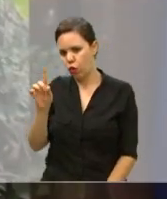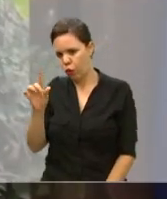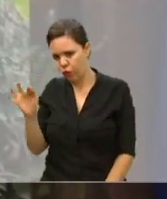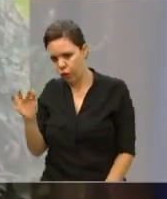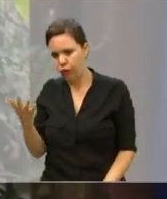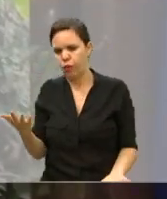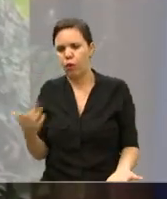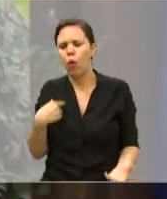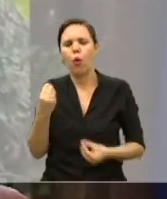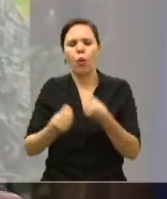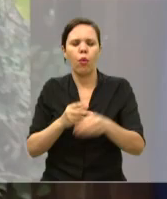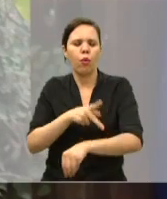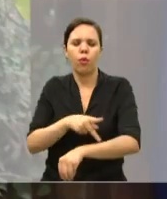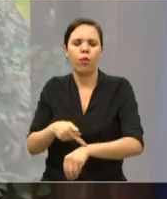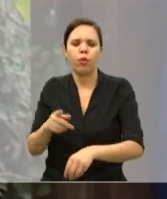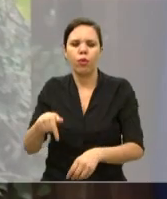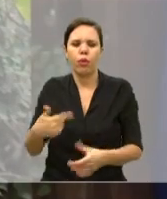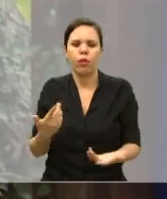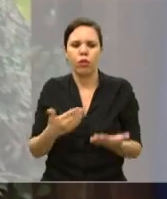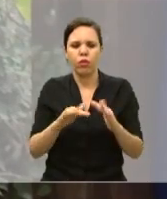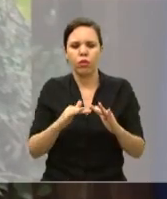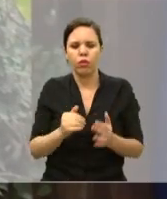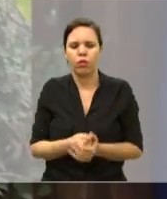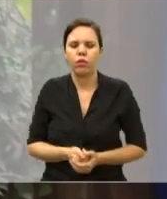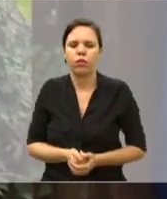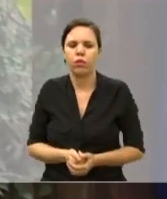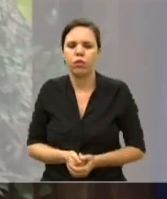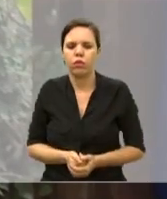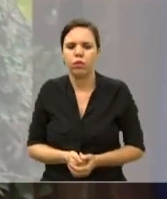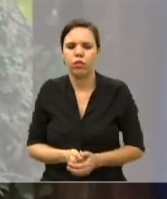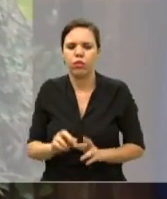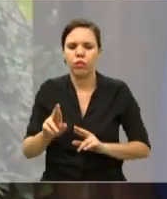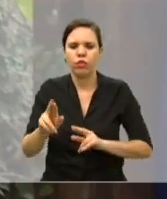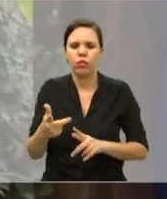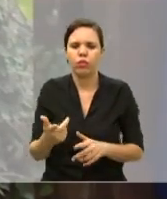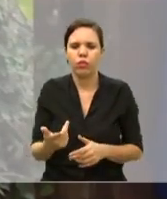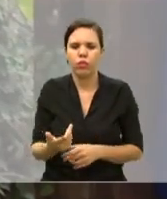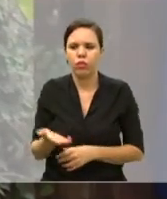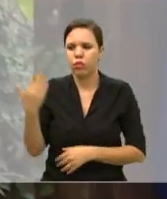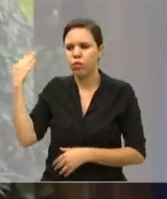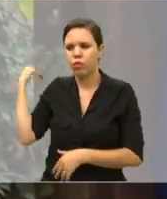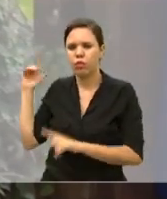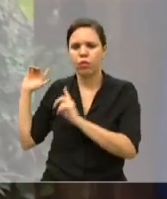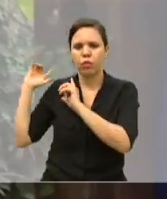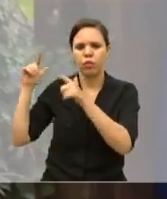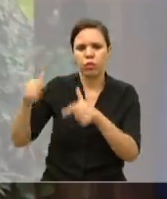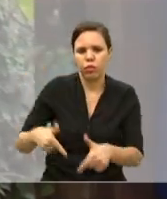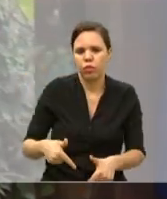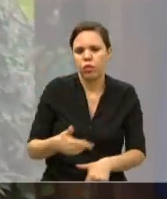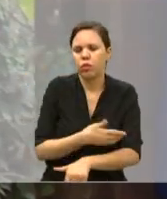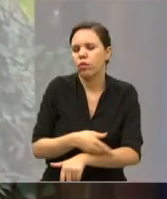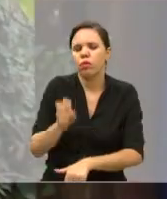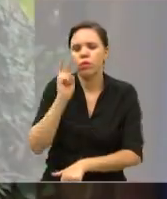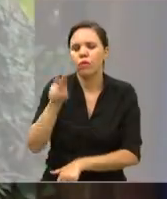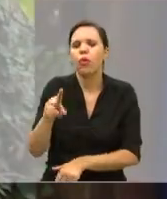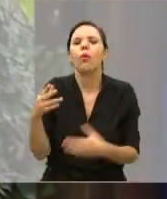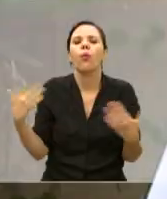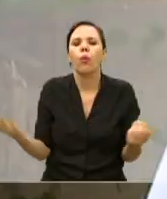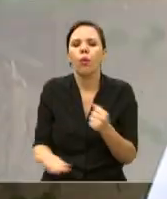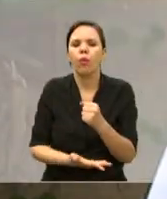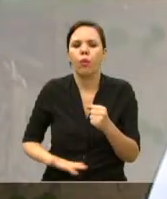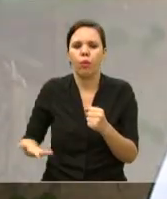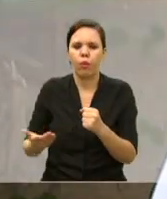essa pedagogia? Porque, por exemplo, a gente está numa escola diferente da tradicional que a gente está acostumado a ver, né? Qual que é a